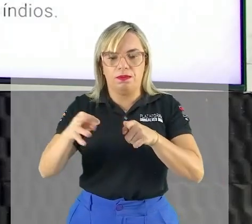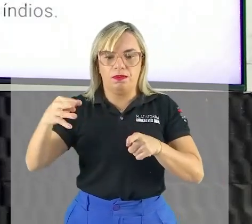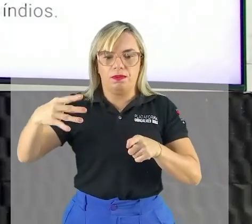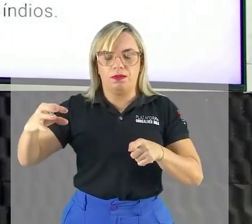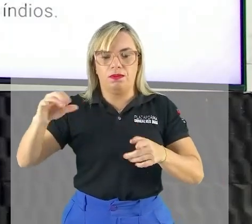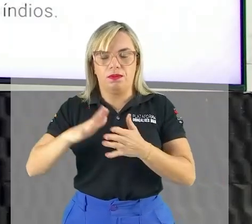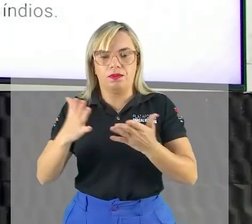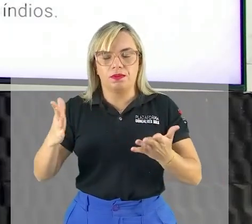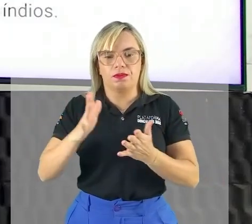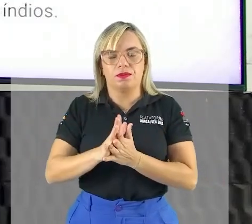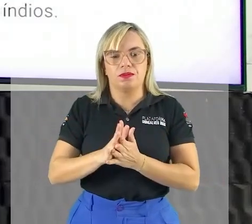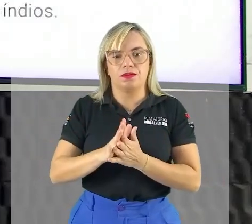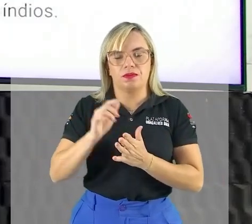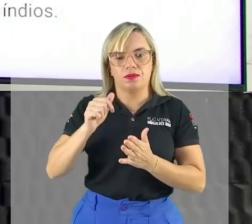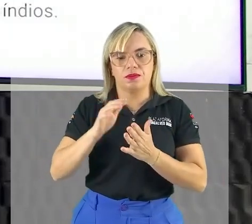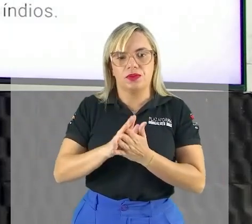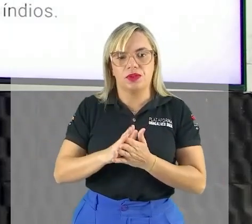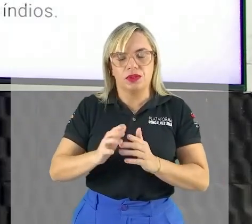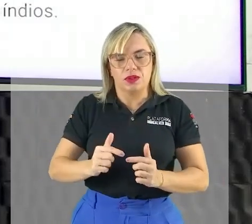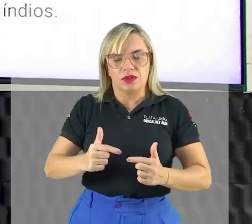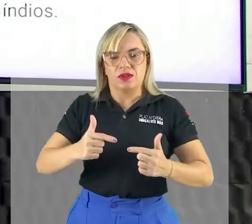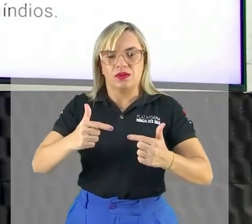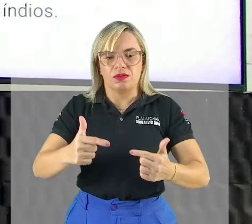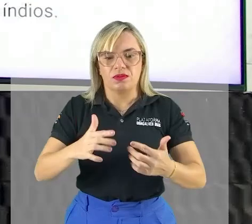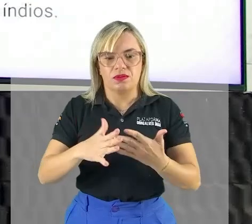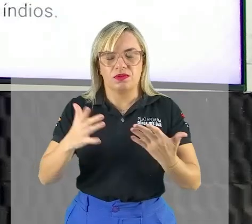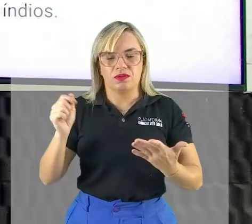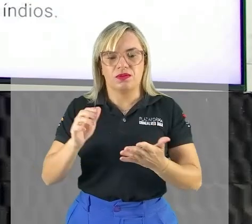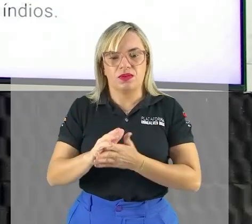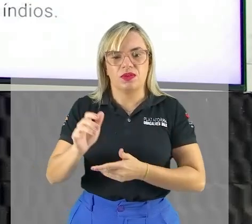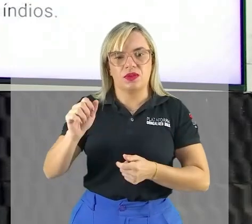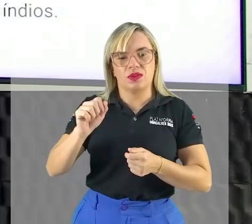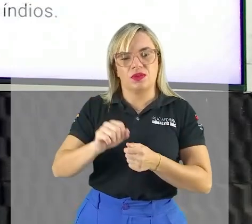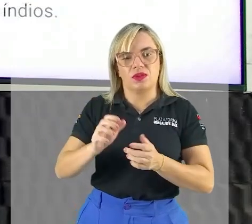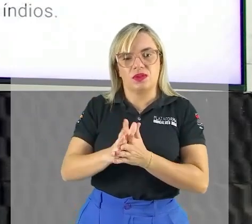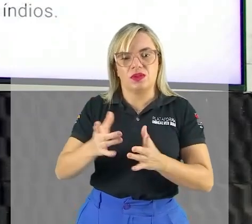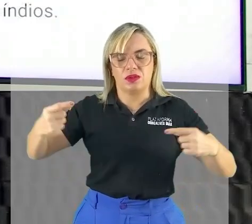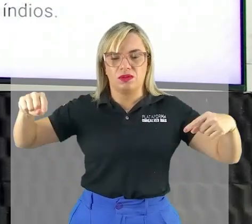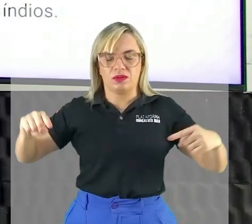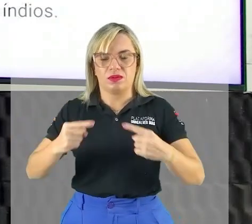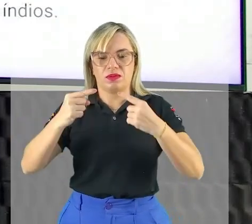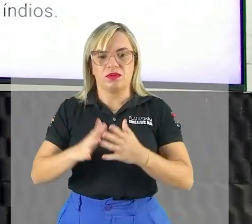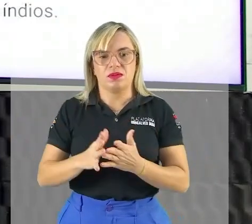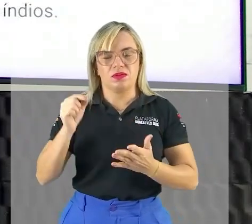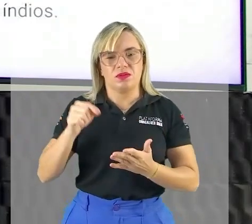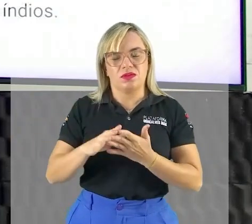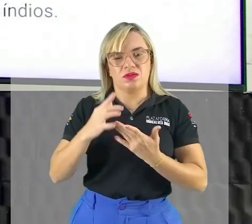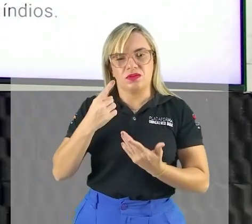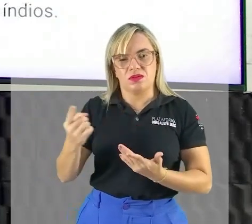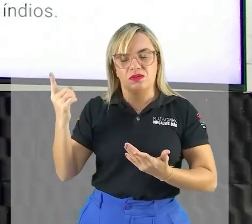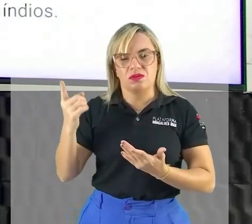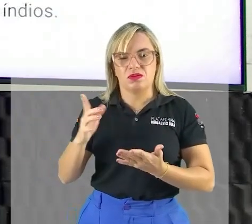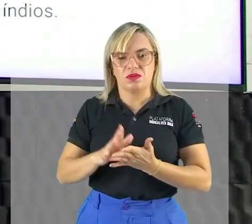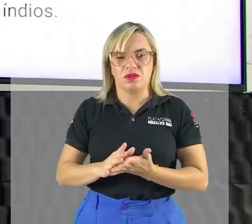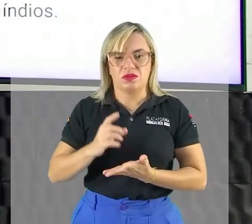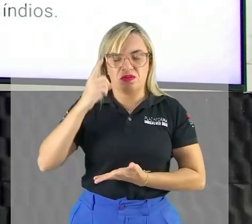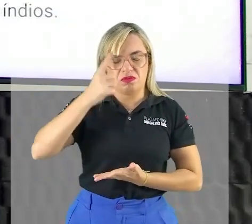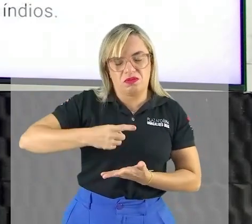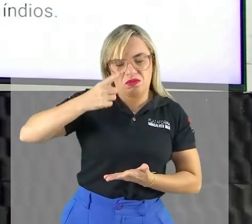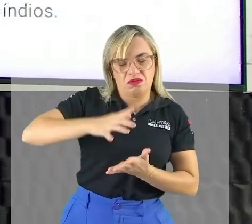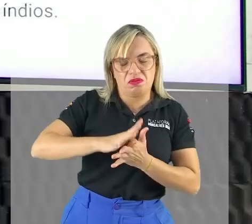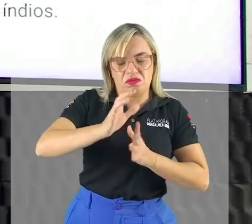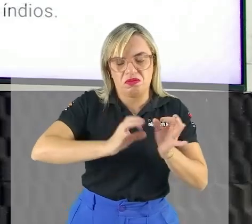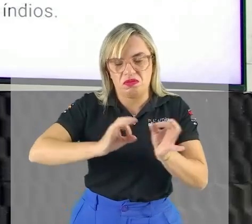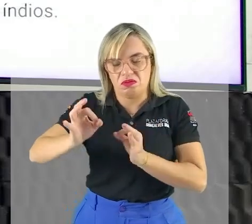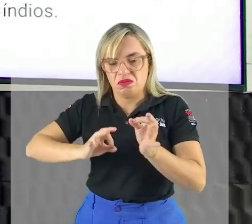estar nessa revolta t exatamente né contrapor a essa a essa ordenança ou essa